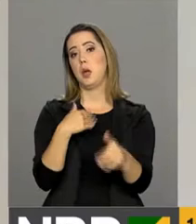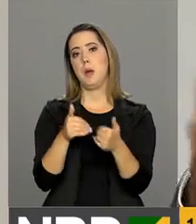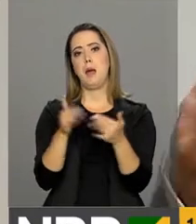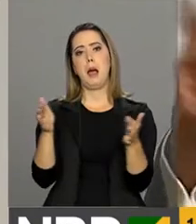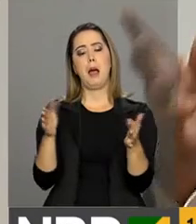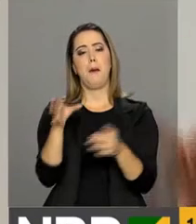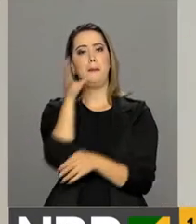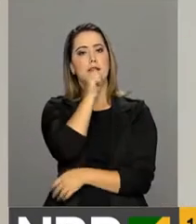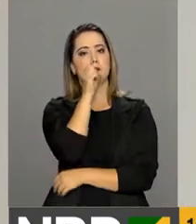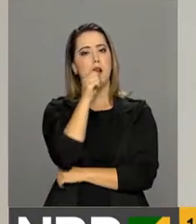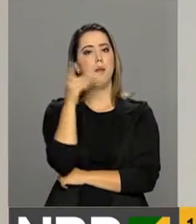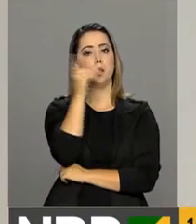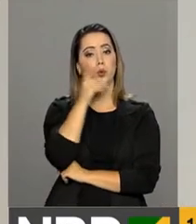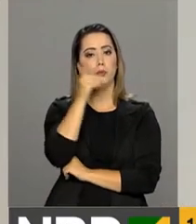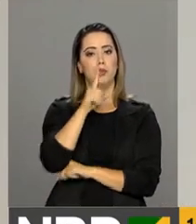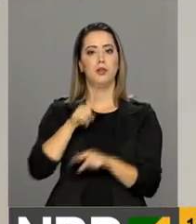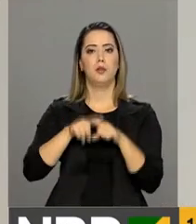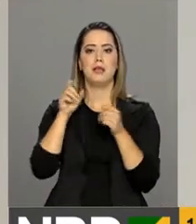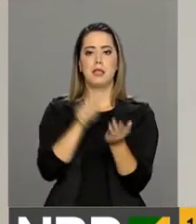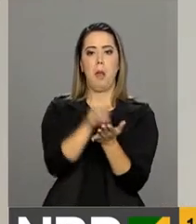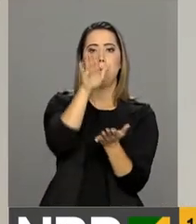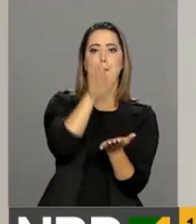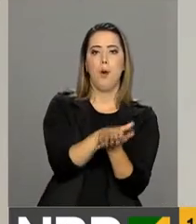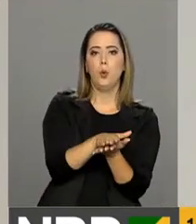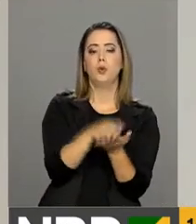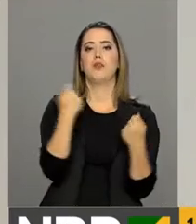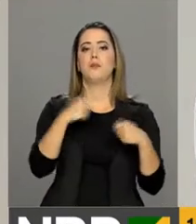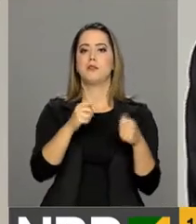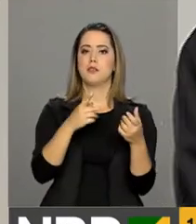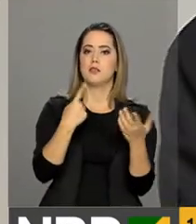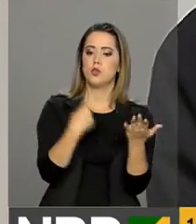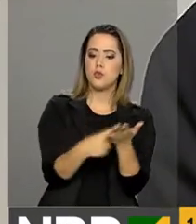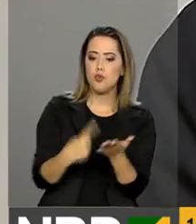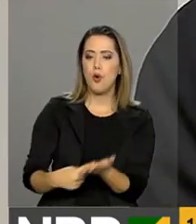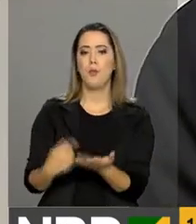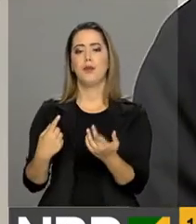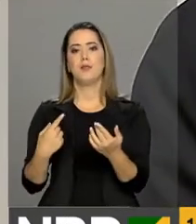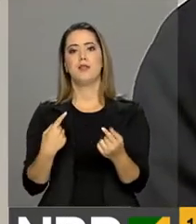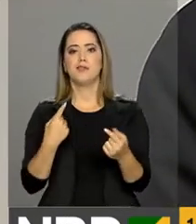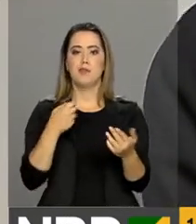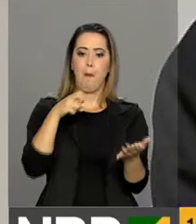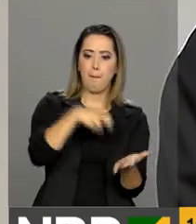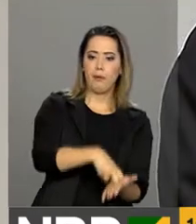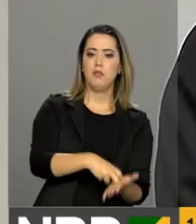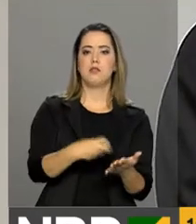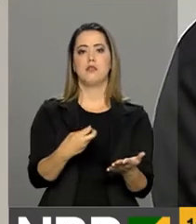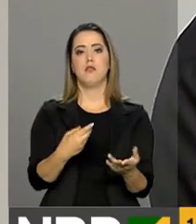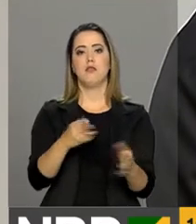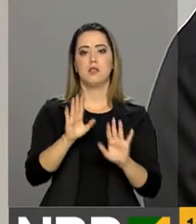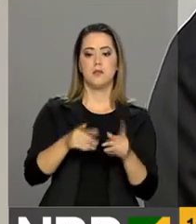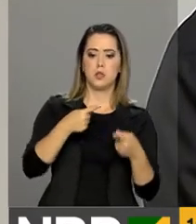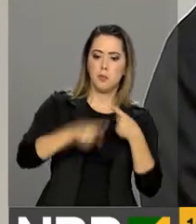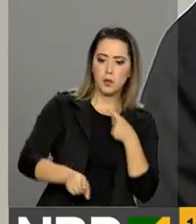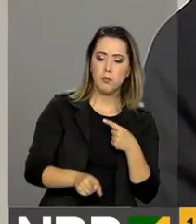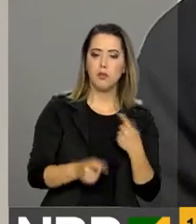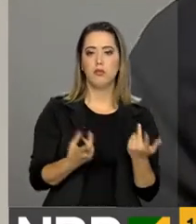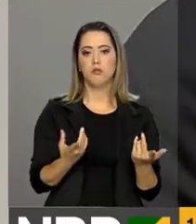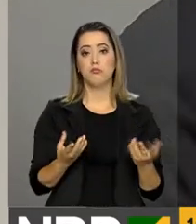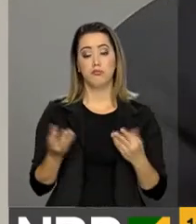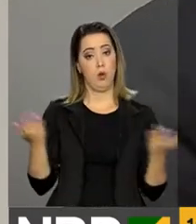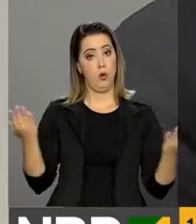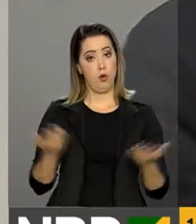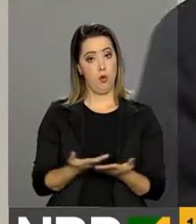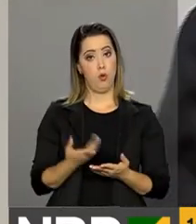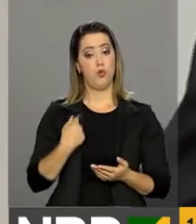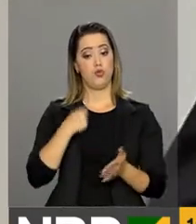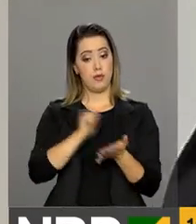sábados domingos e certa mas leva multa tem que fazer acordos têm sanções às vezes são proibidos impedido secreta hoje eu